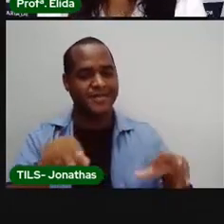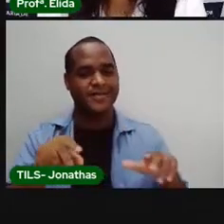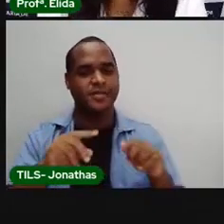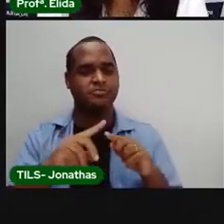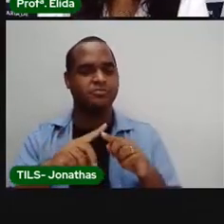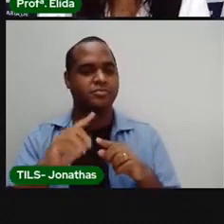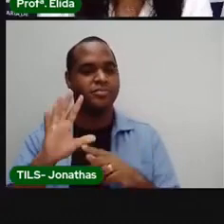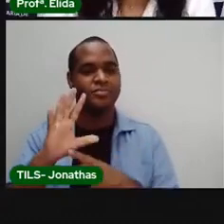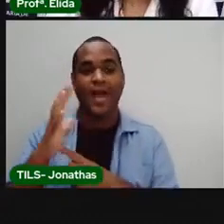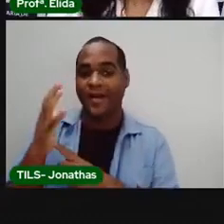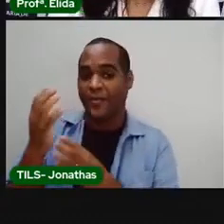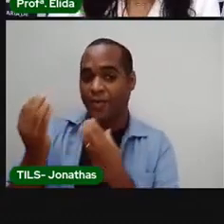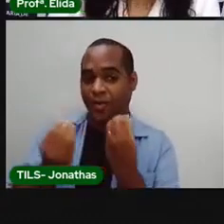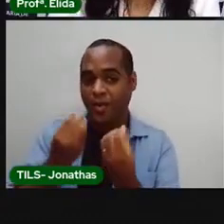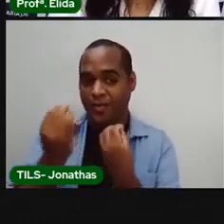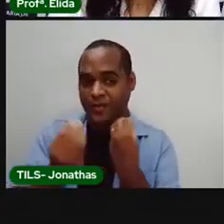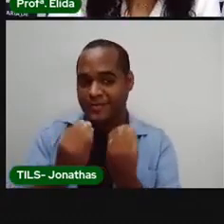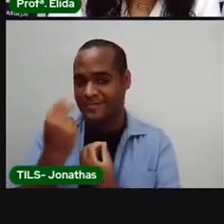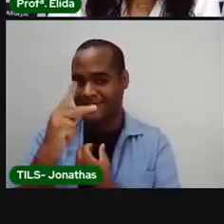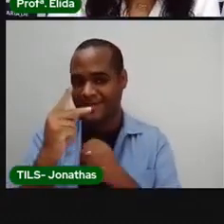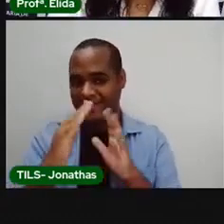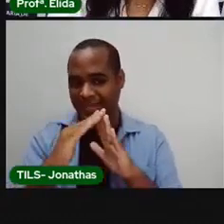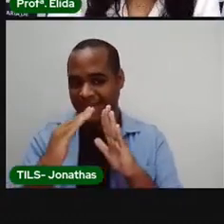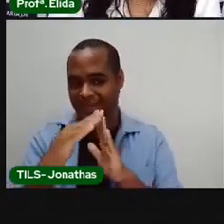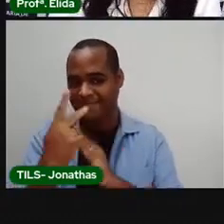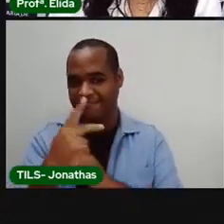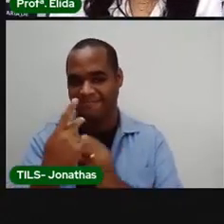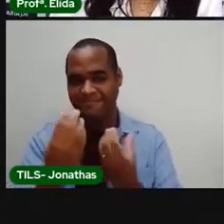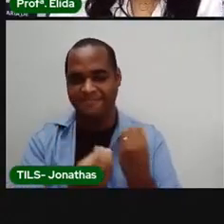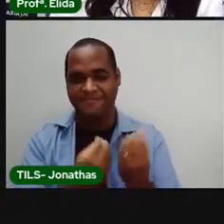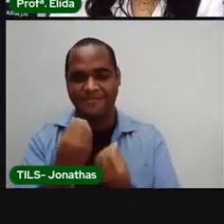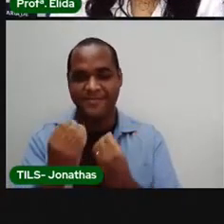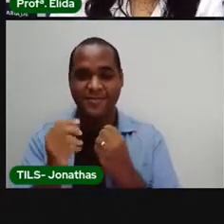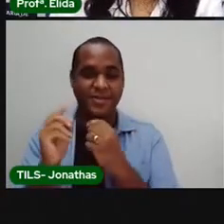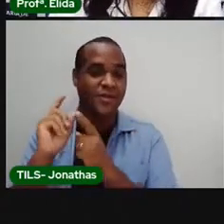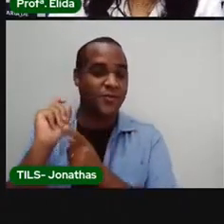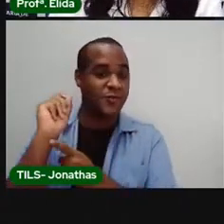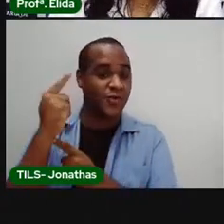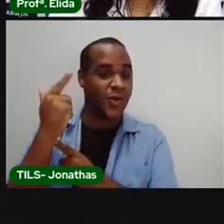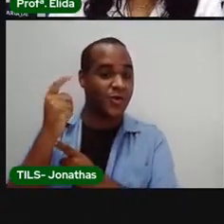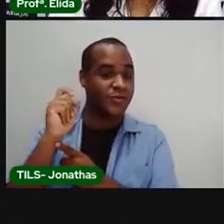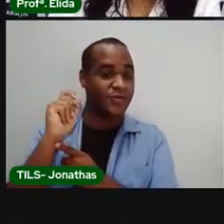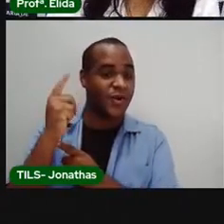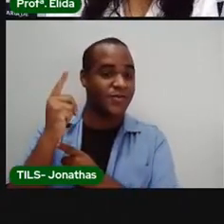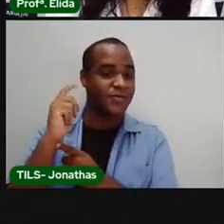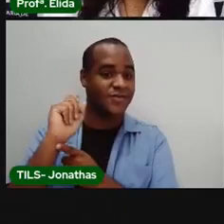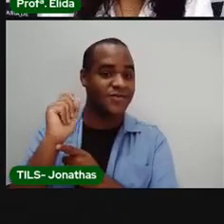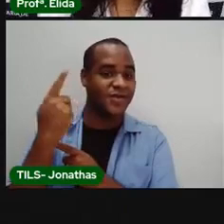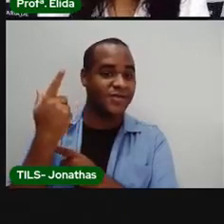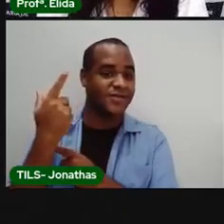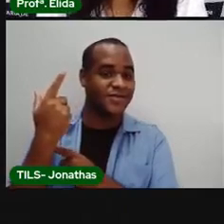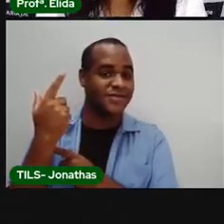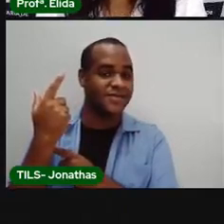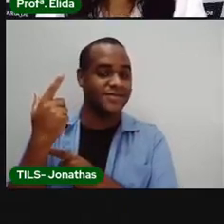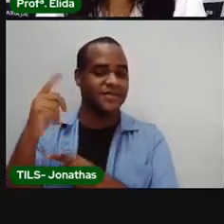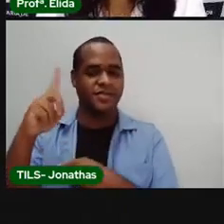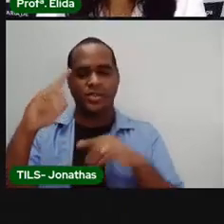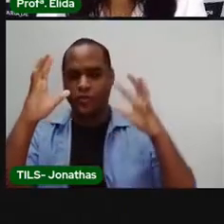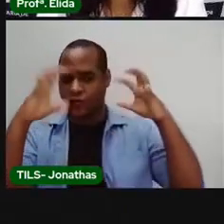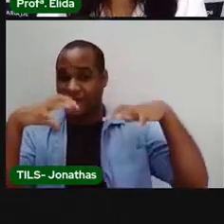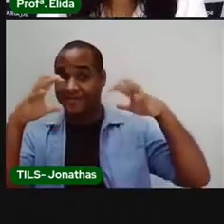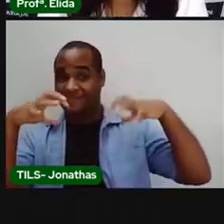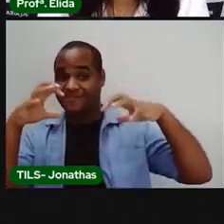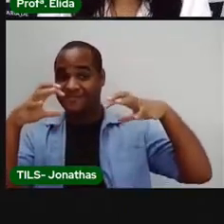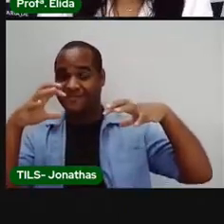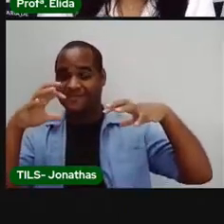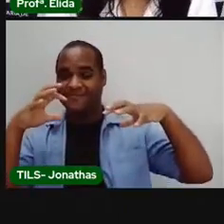Como está o tempo aí onde você mora? Está ensolarado? Está